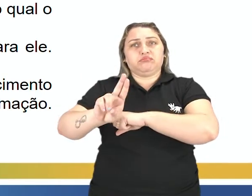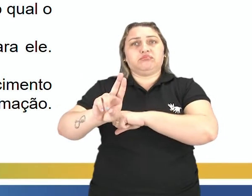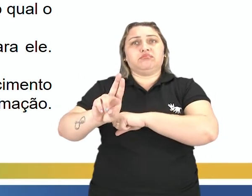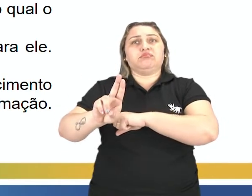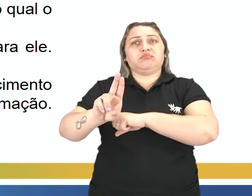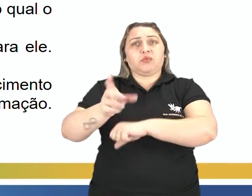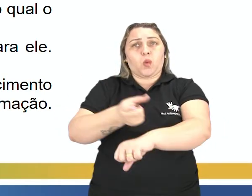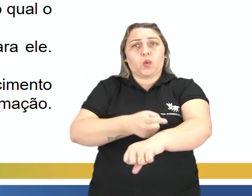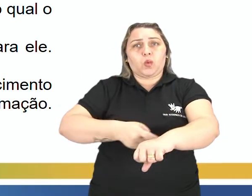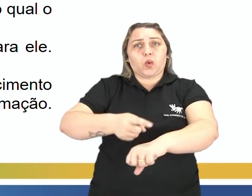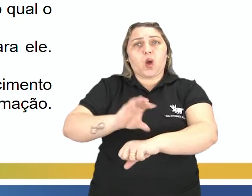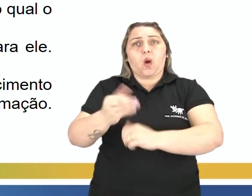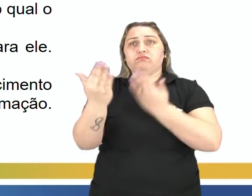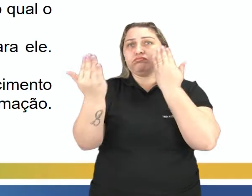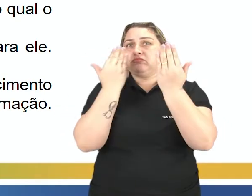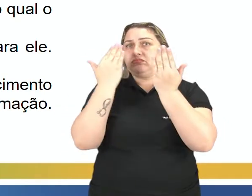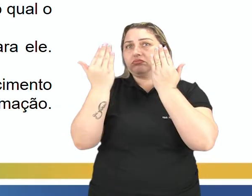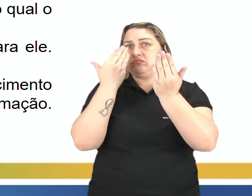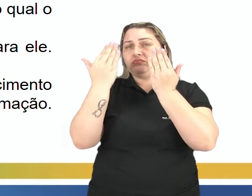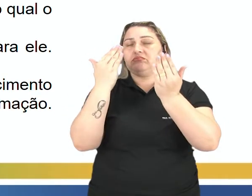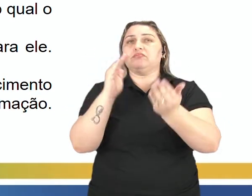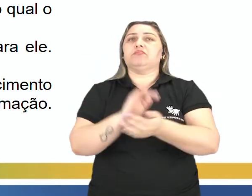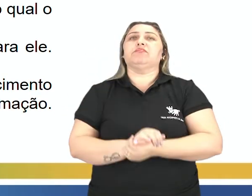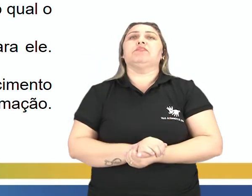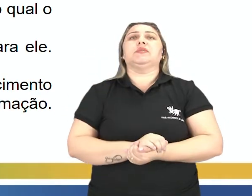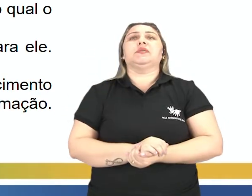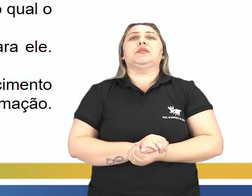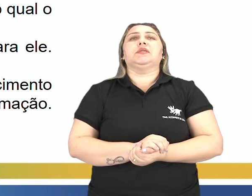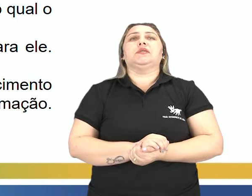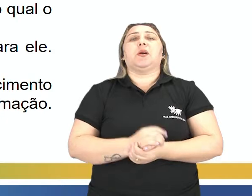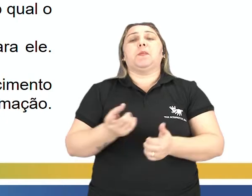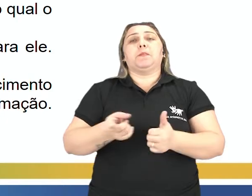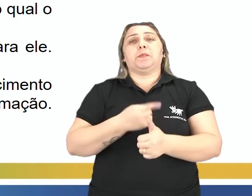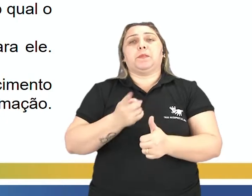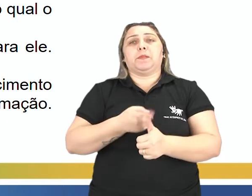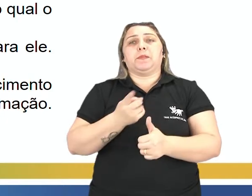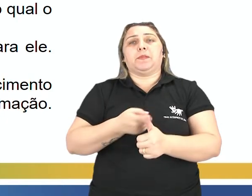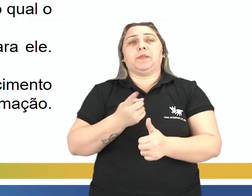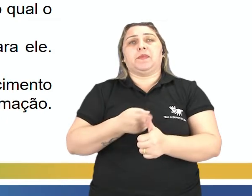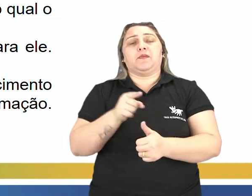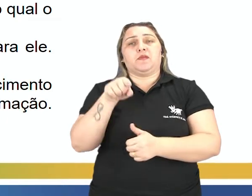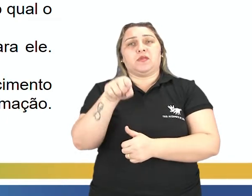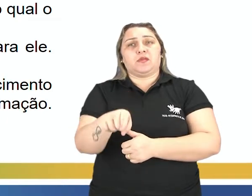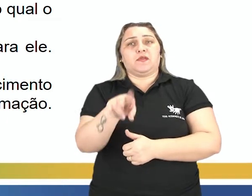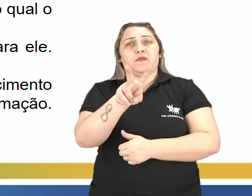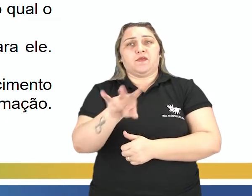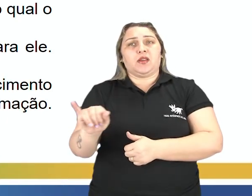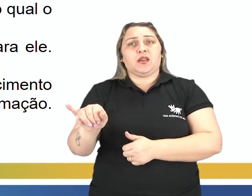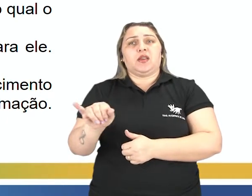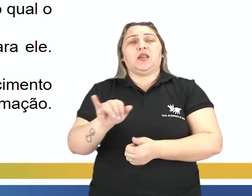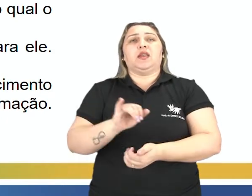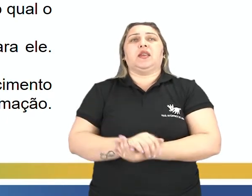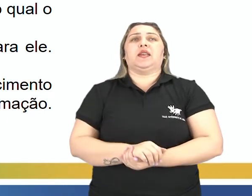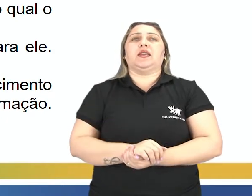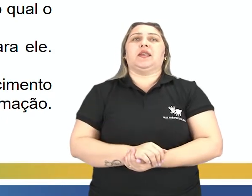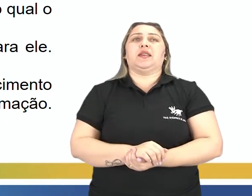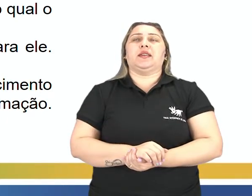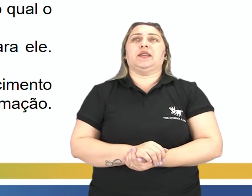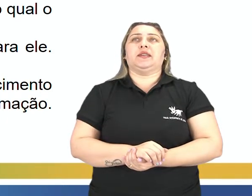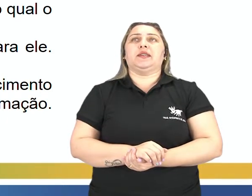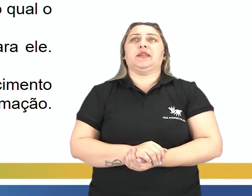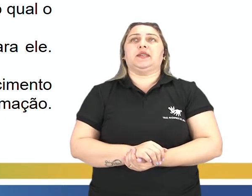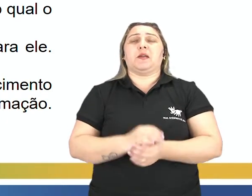é o espaço e o tempo que irá utilizar, cronológico ou psicológico. Ou seja, nesse